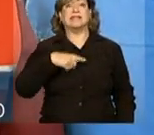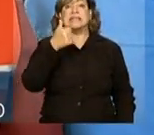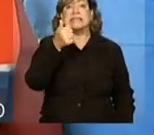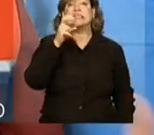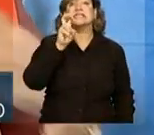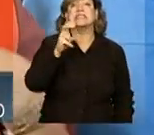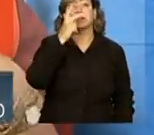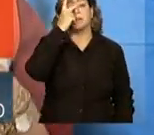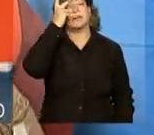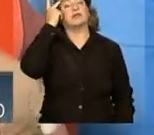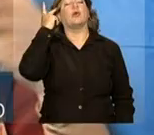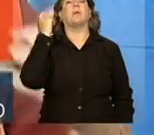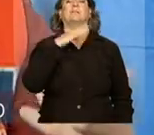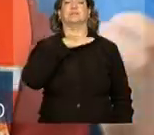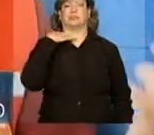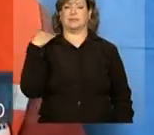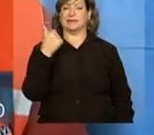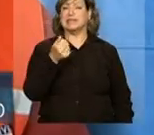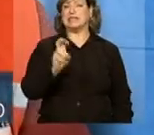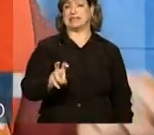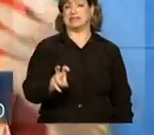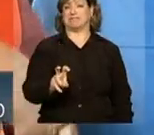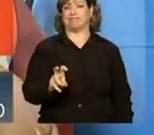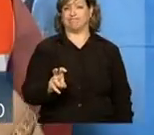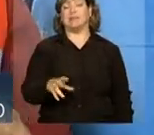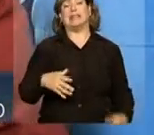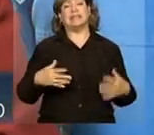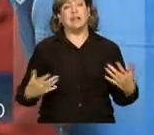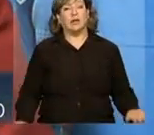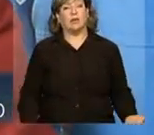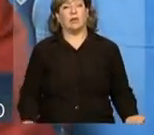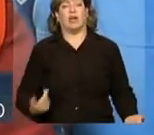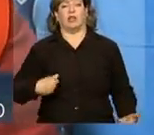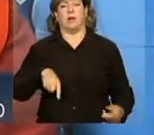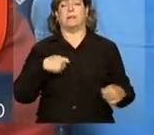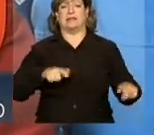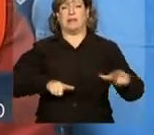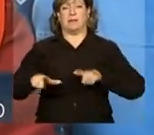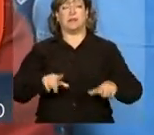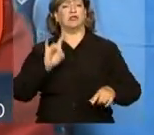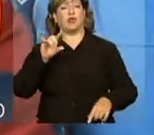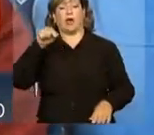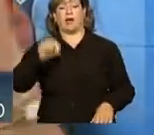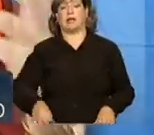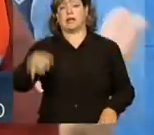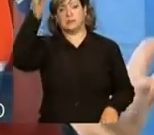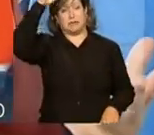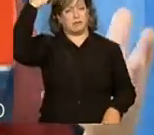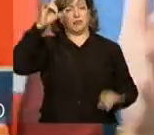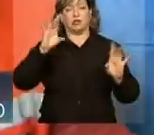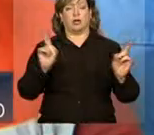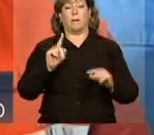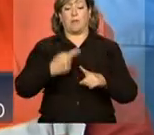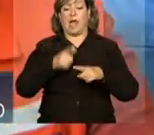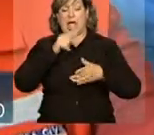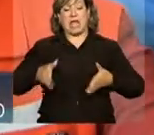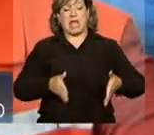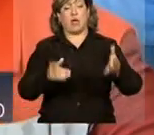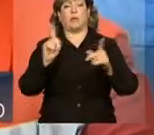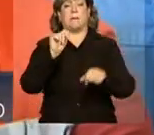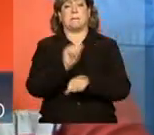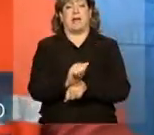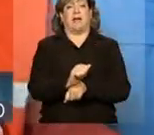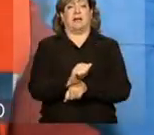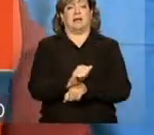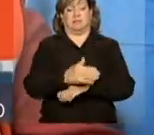15 mortes. Então nós temos de tomar essa atitude. Muitas vezes não é só o estado do Espírito Santo. Porque o Rio não para. O Rio